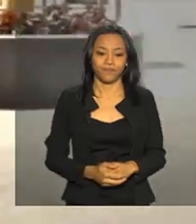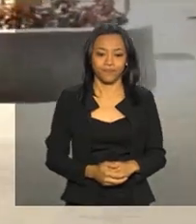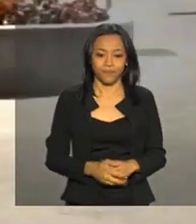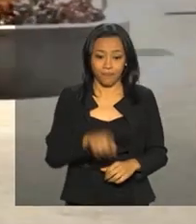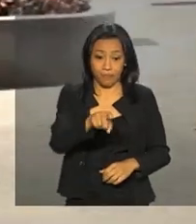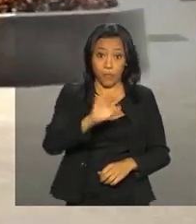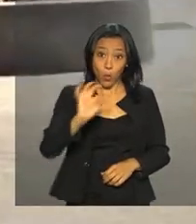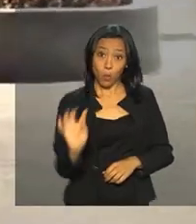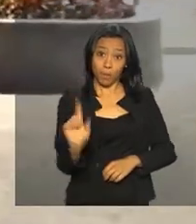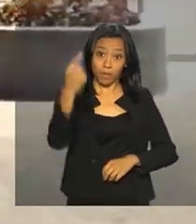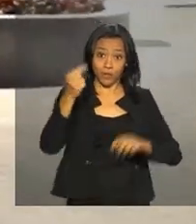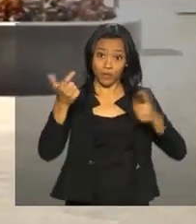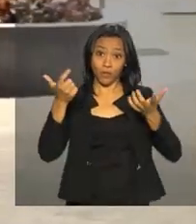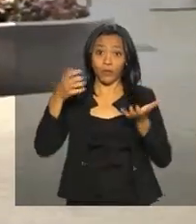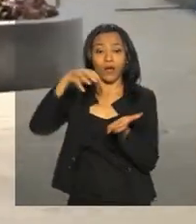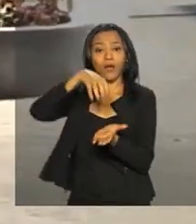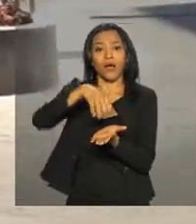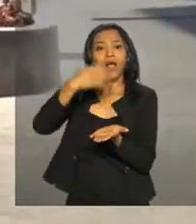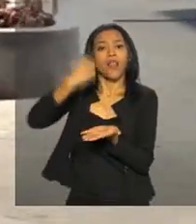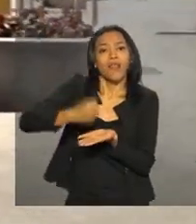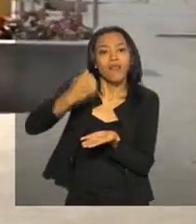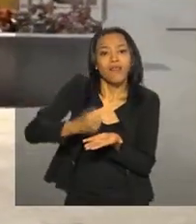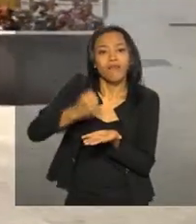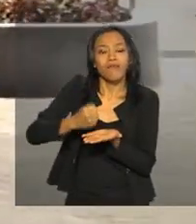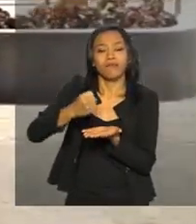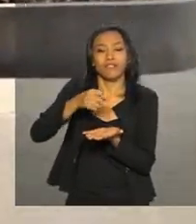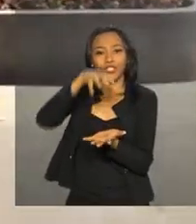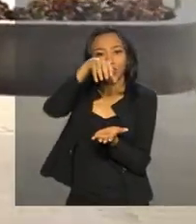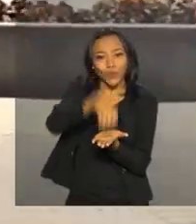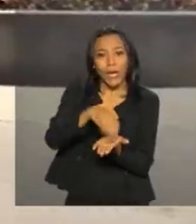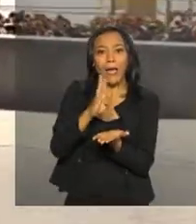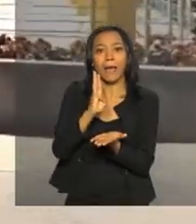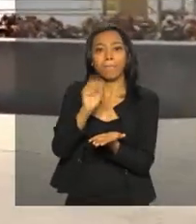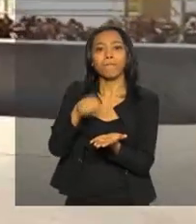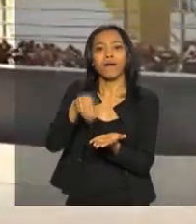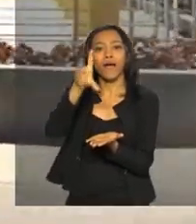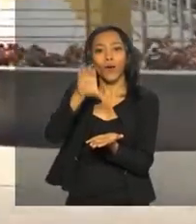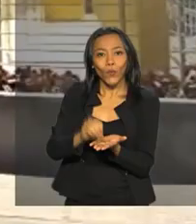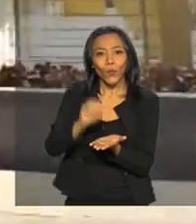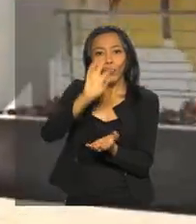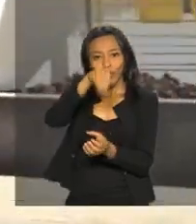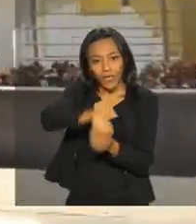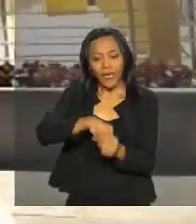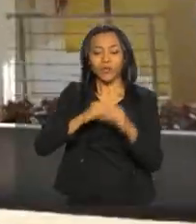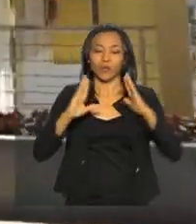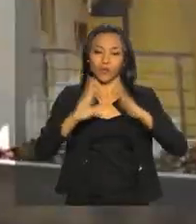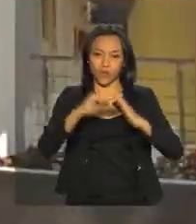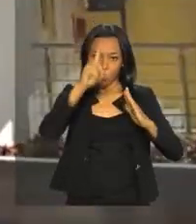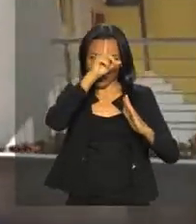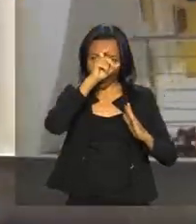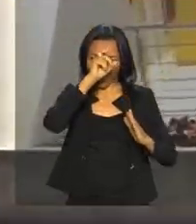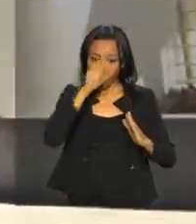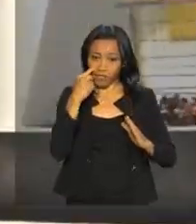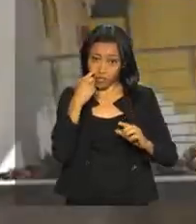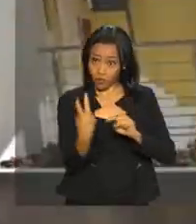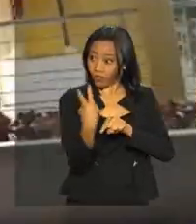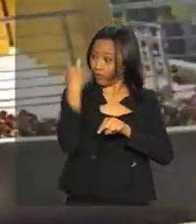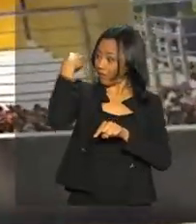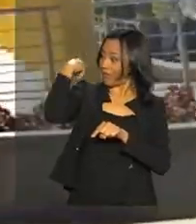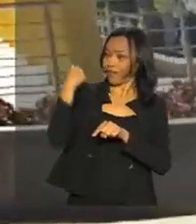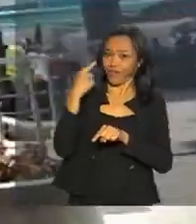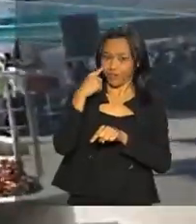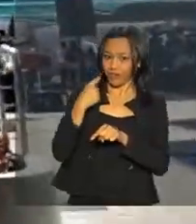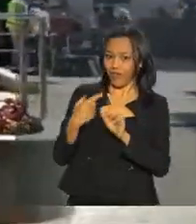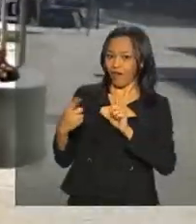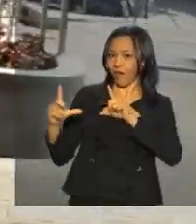O primeiro banco de leite humano de Moçambique foi instalado aqui no Hospital Central de Maputo. Esse prédio aqui atrás de mim, que eu vou mostrar um pouquinho